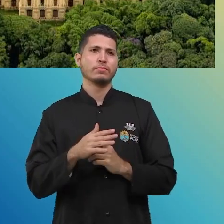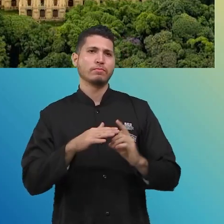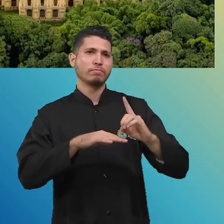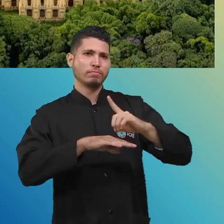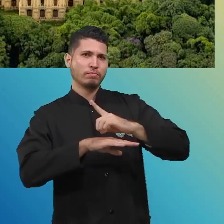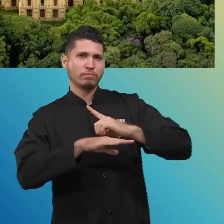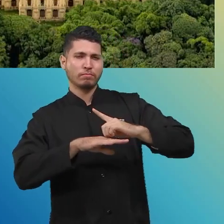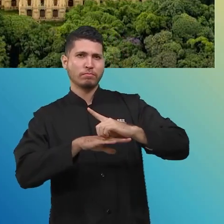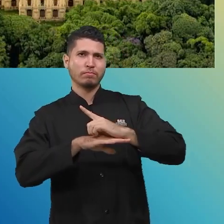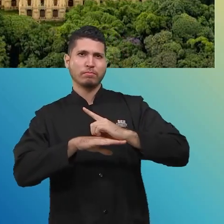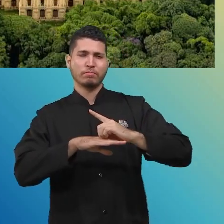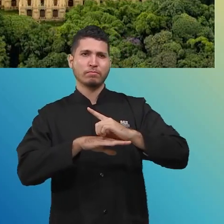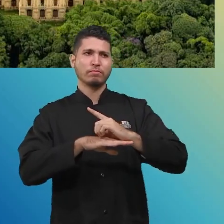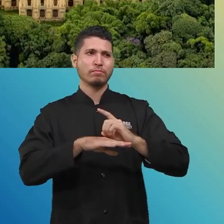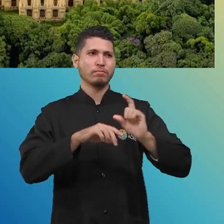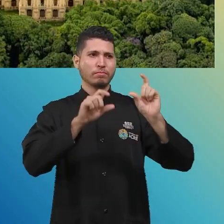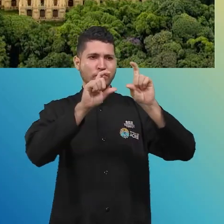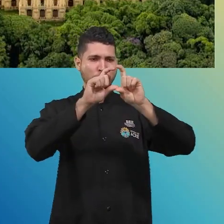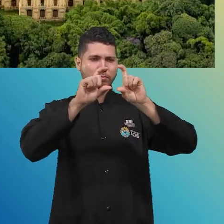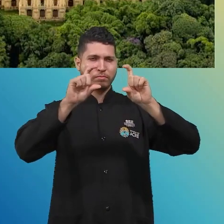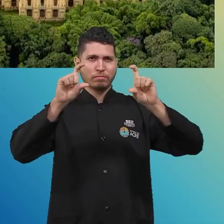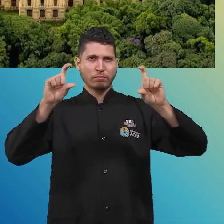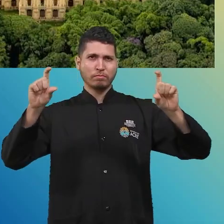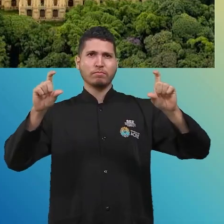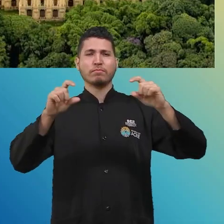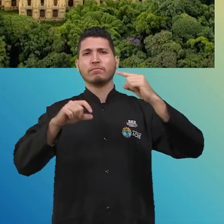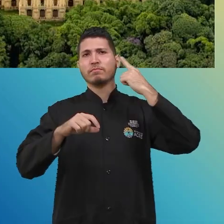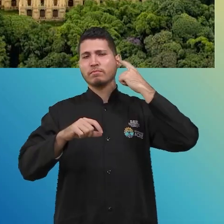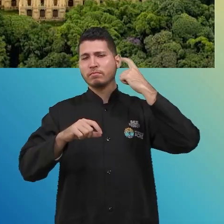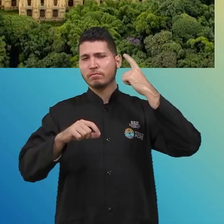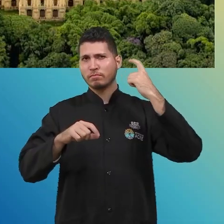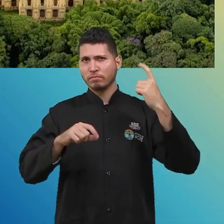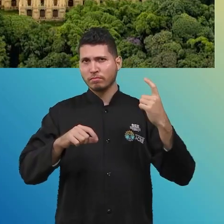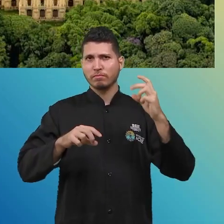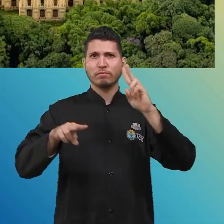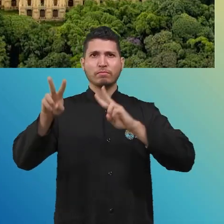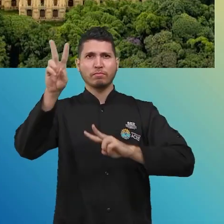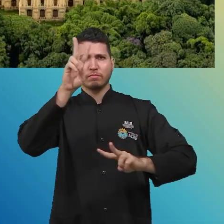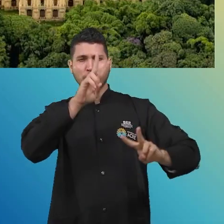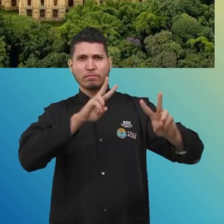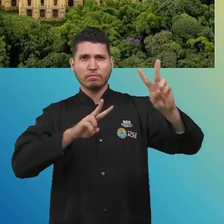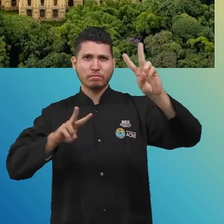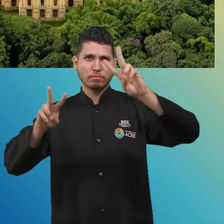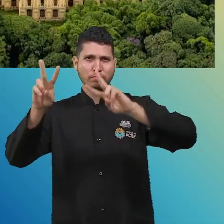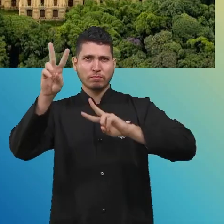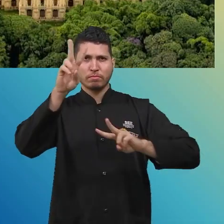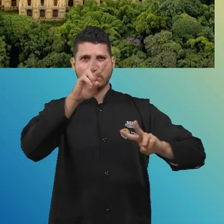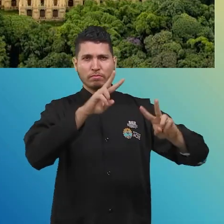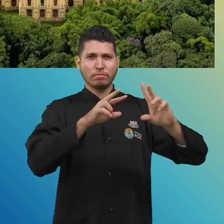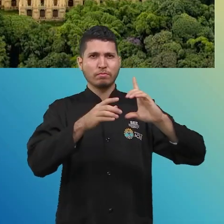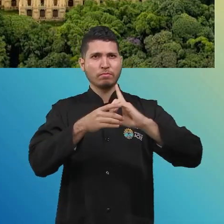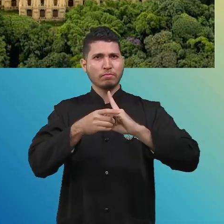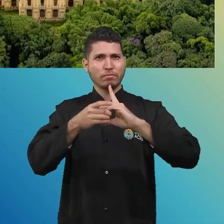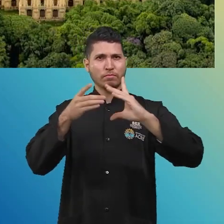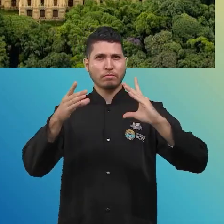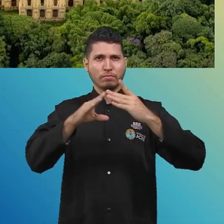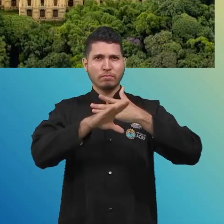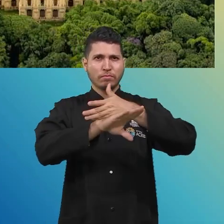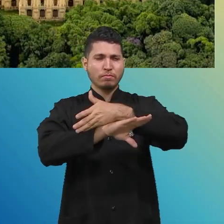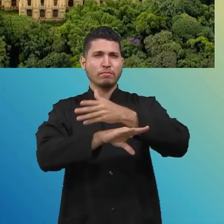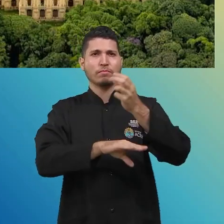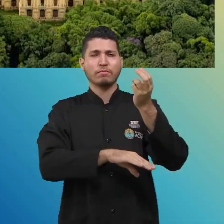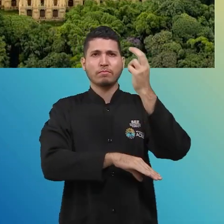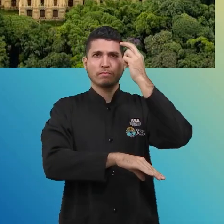oferecendo narrativas audiovisuais. E isso democratiza o acesso à cultura. A partir do momento que todas